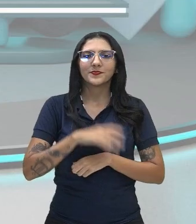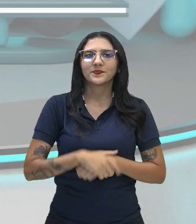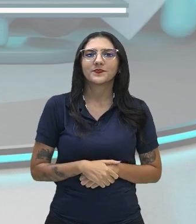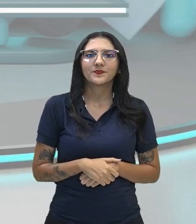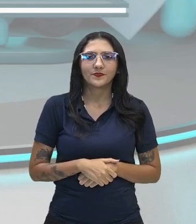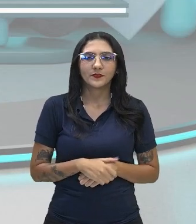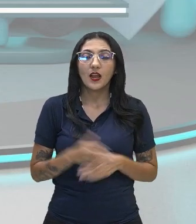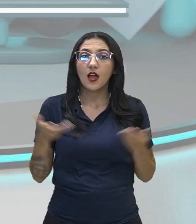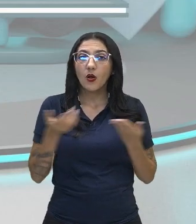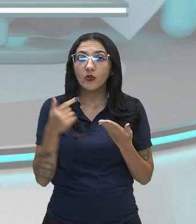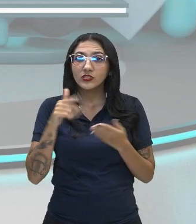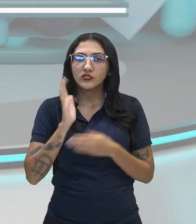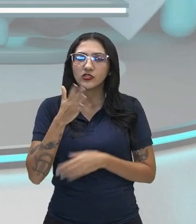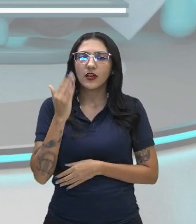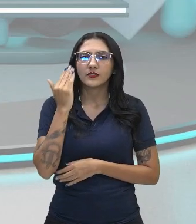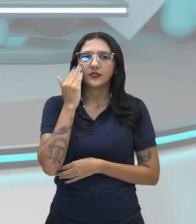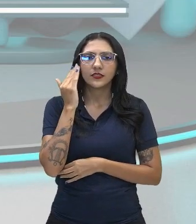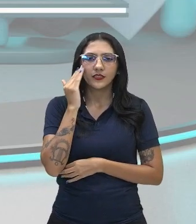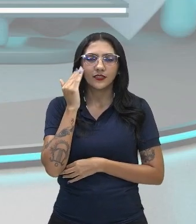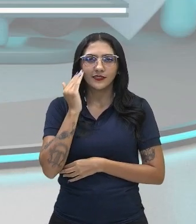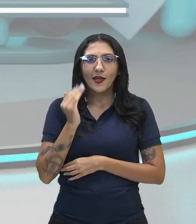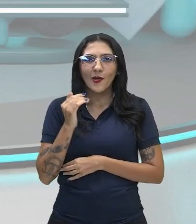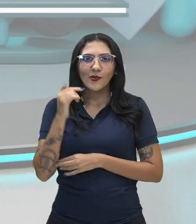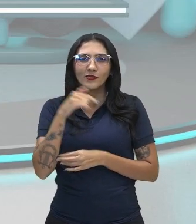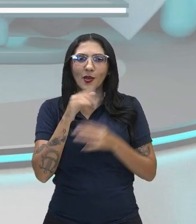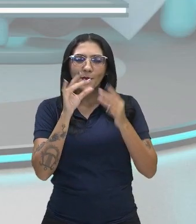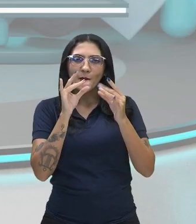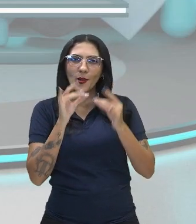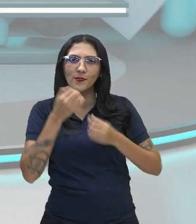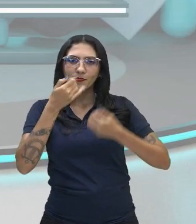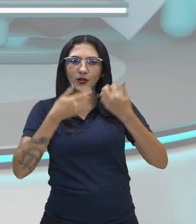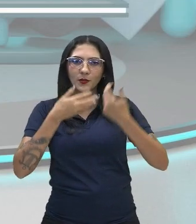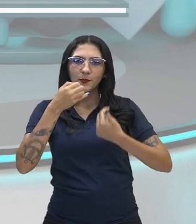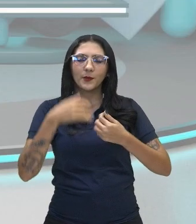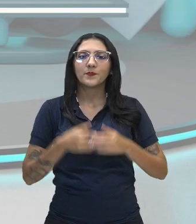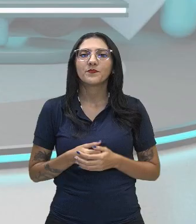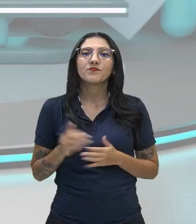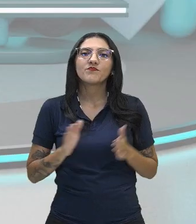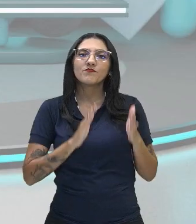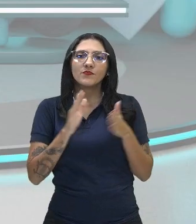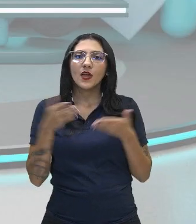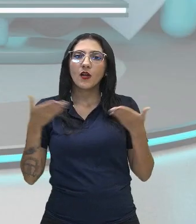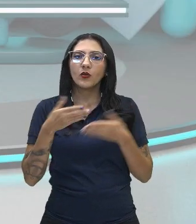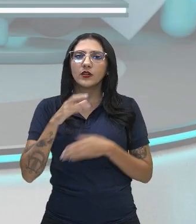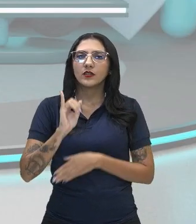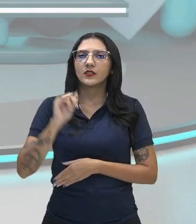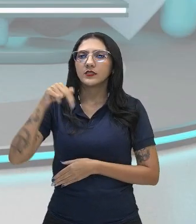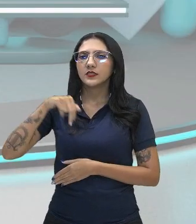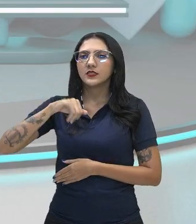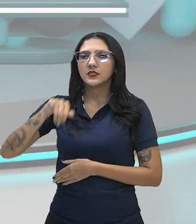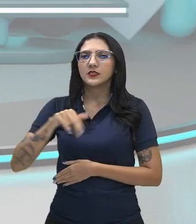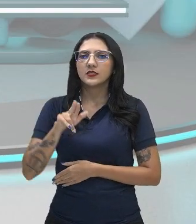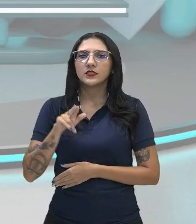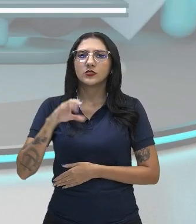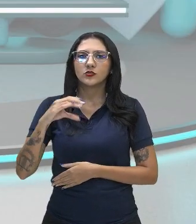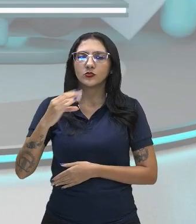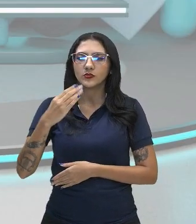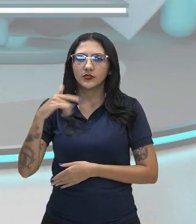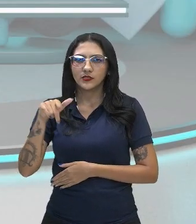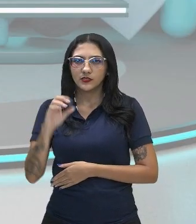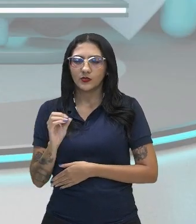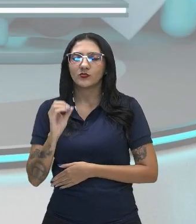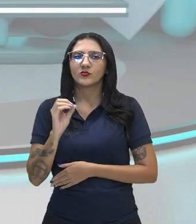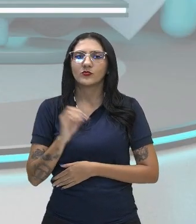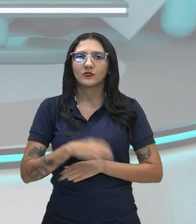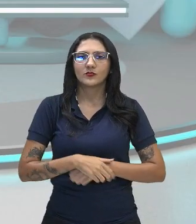entendeu a tipologia textual, descrição, vamos aprender sobre a tipologia textual